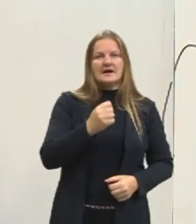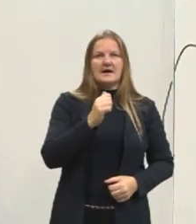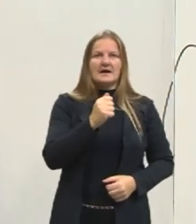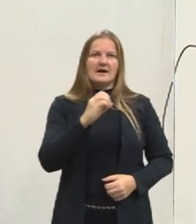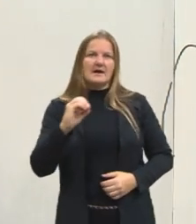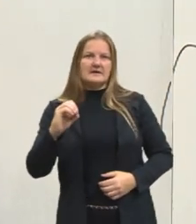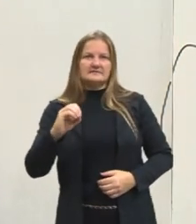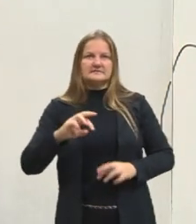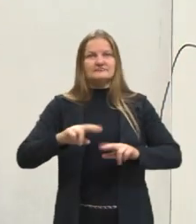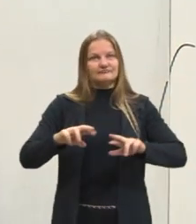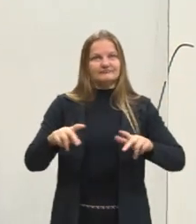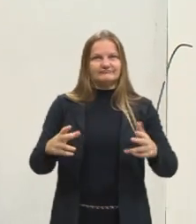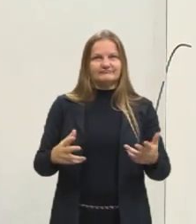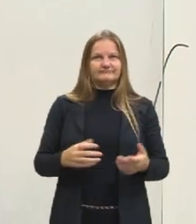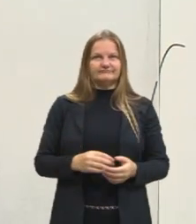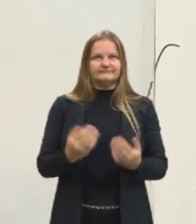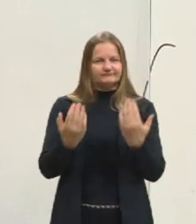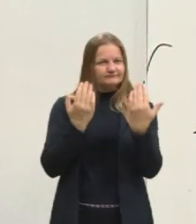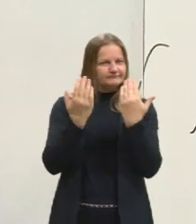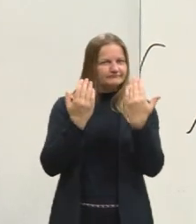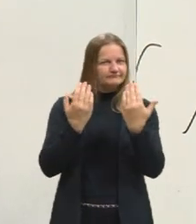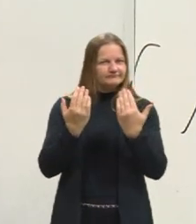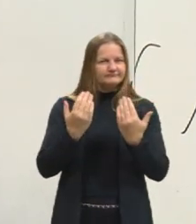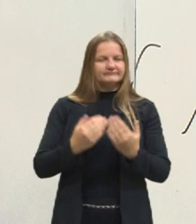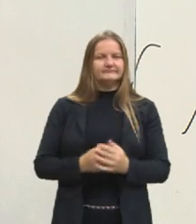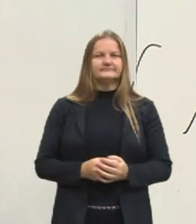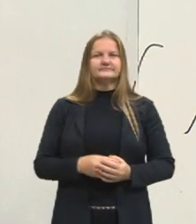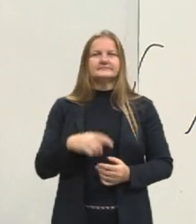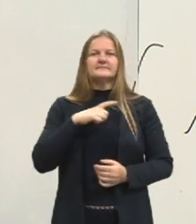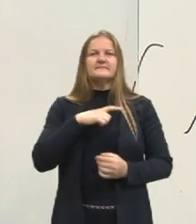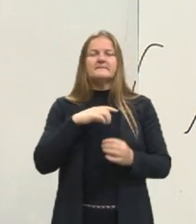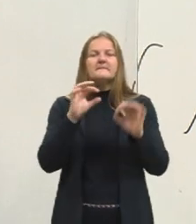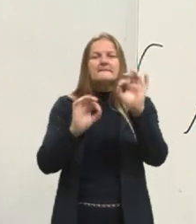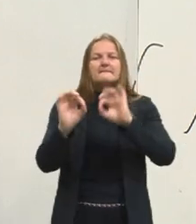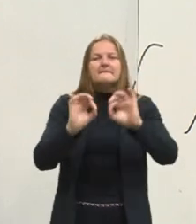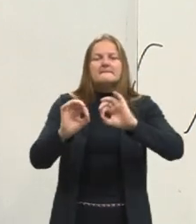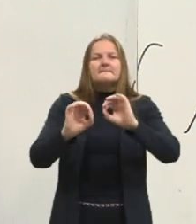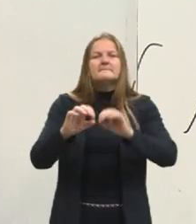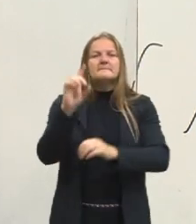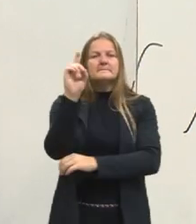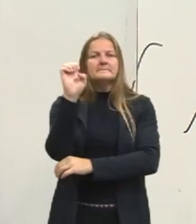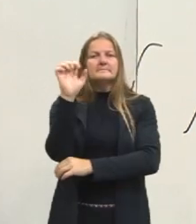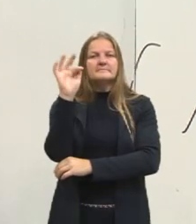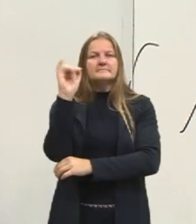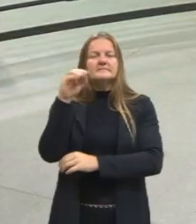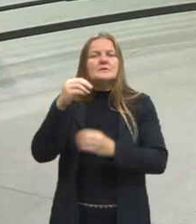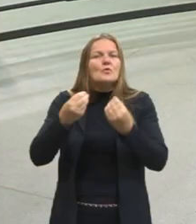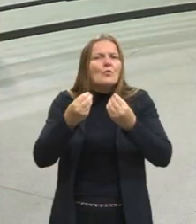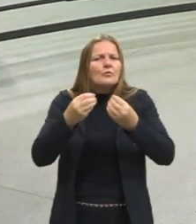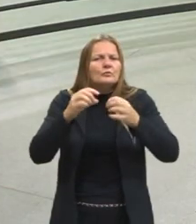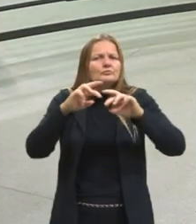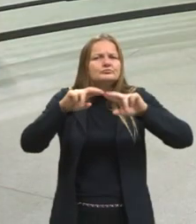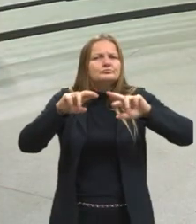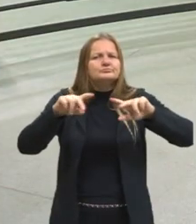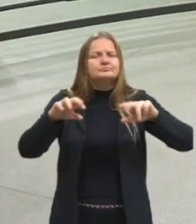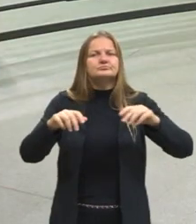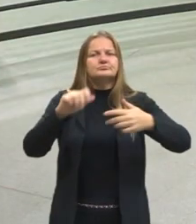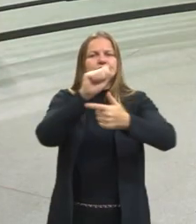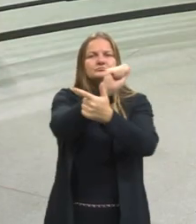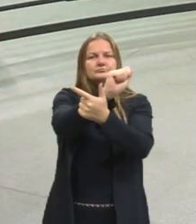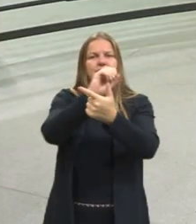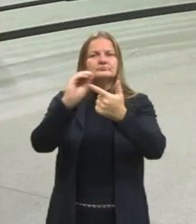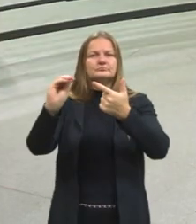quando nós estamos tratando dos definidos nós estamos pensando assim um elemento que o